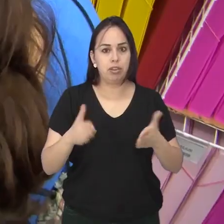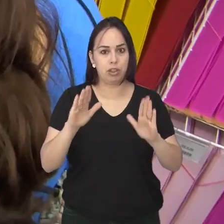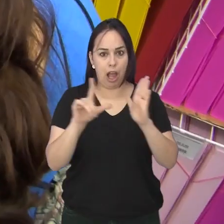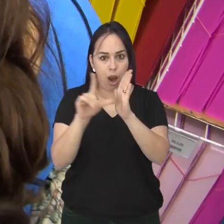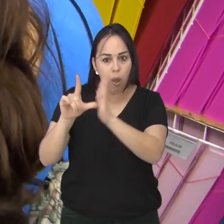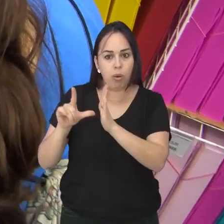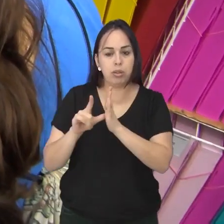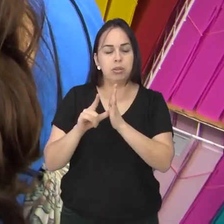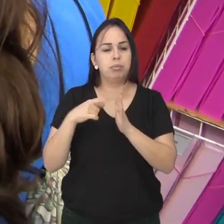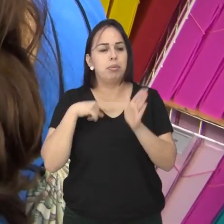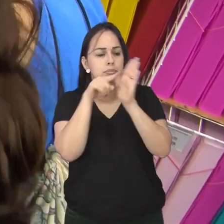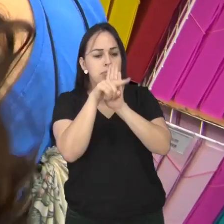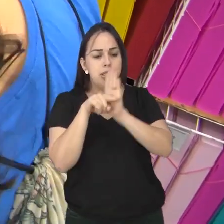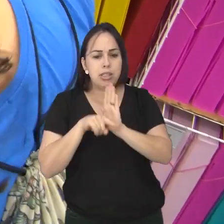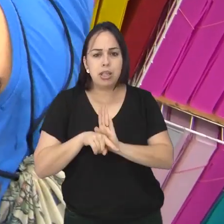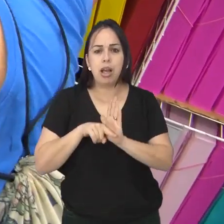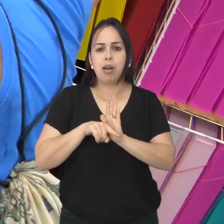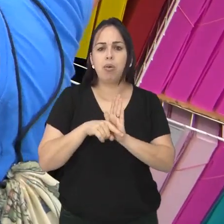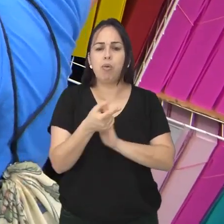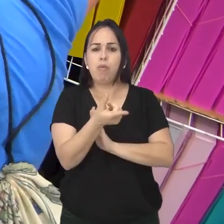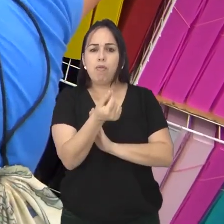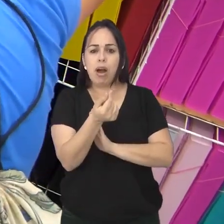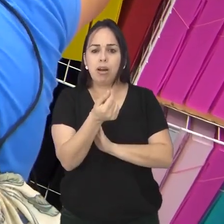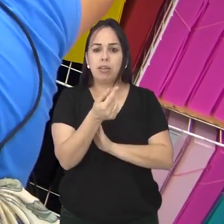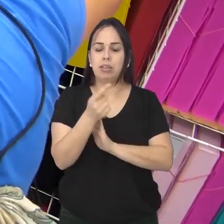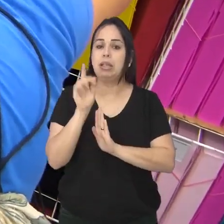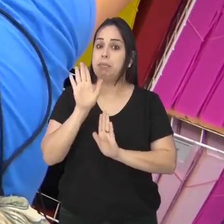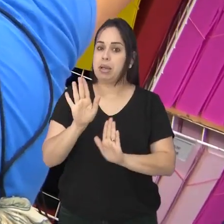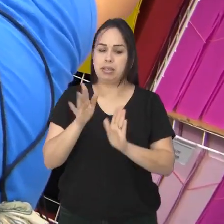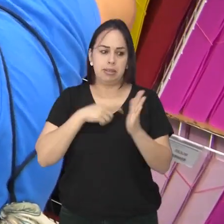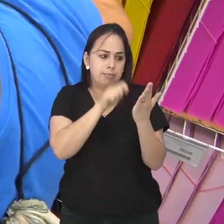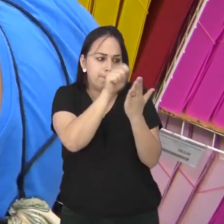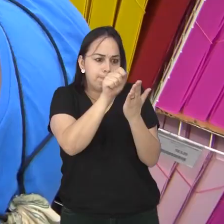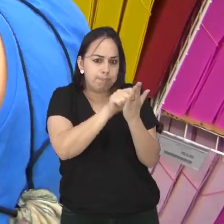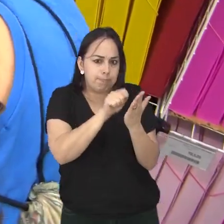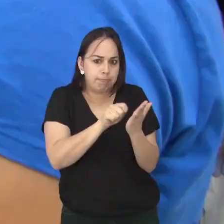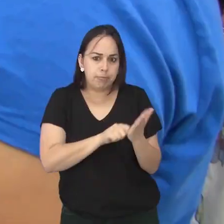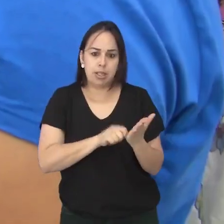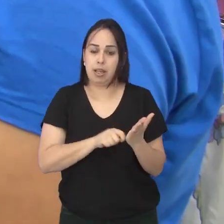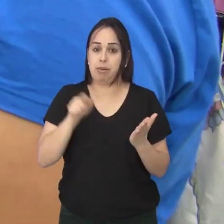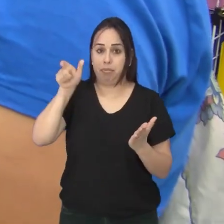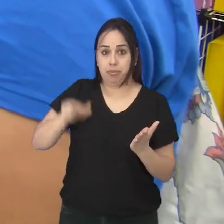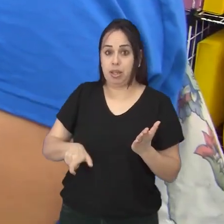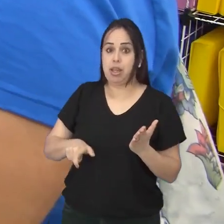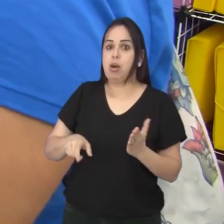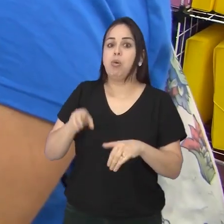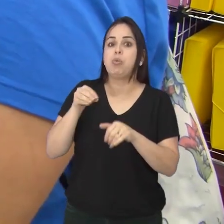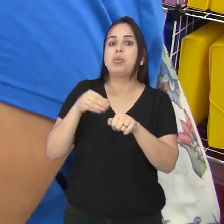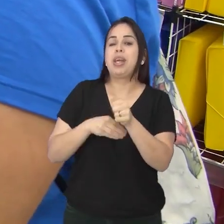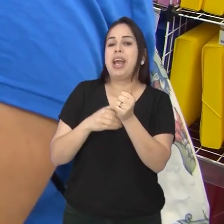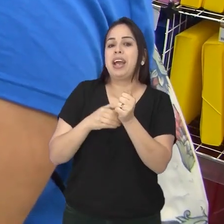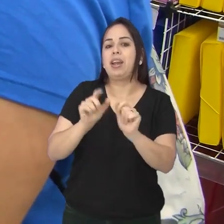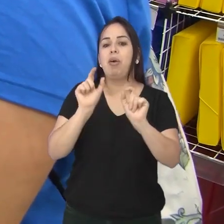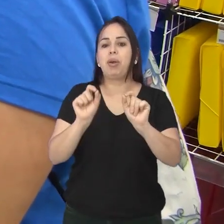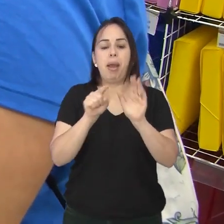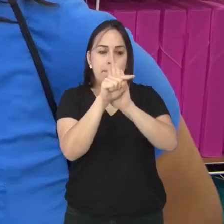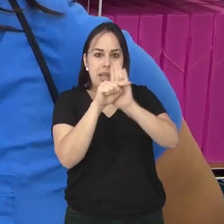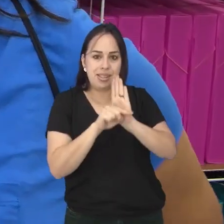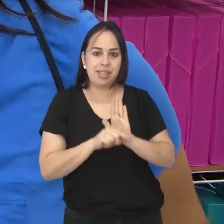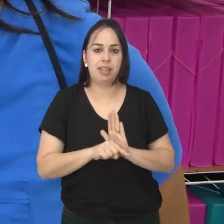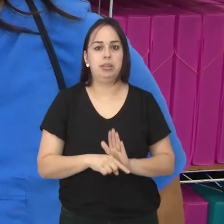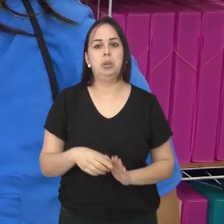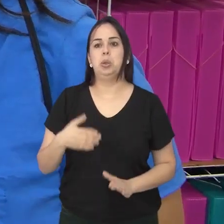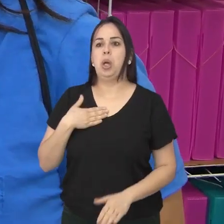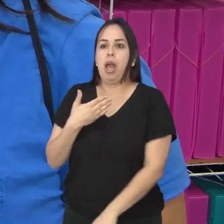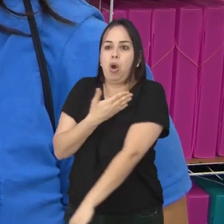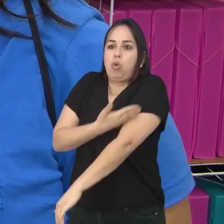pesquisar os preços do material escolar da filha e botou tudo na ponta do lápis. Para ela, o segredo é pesquisar.